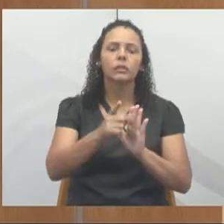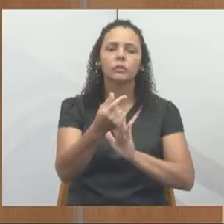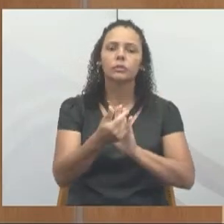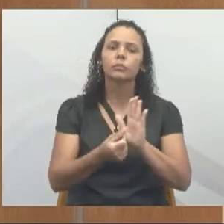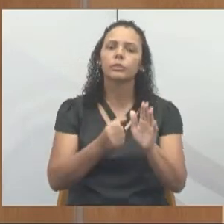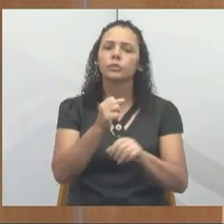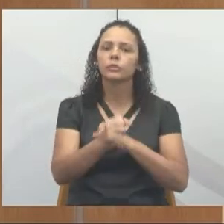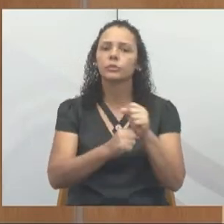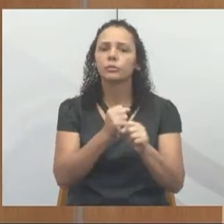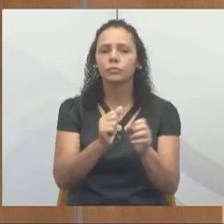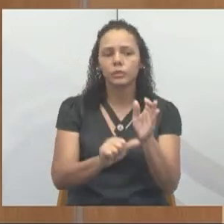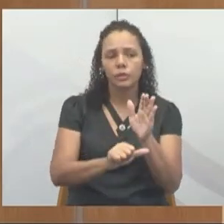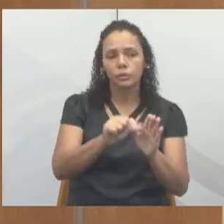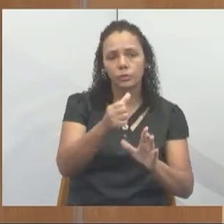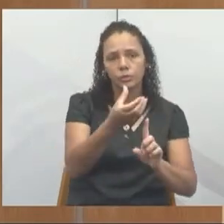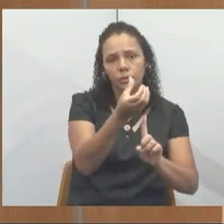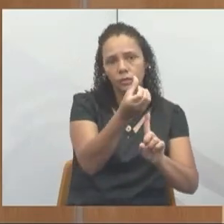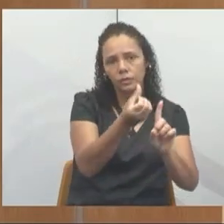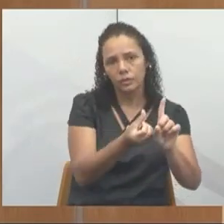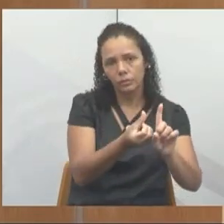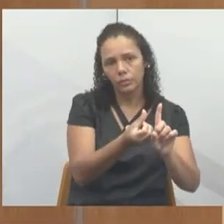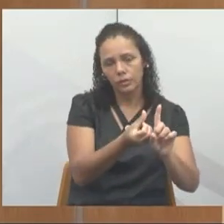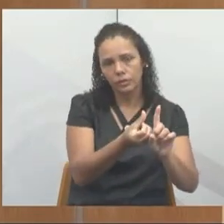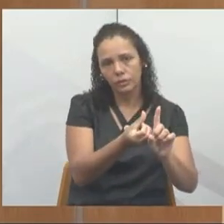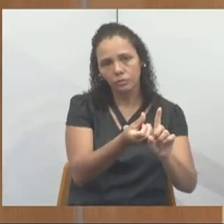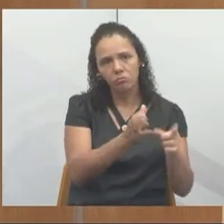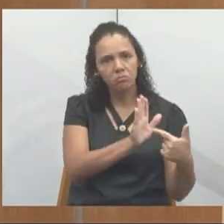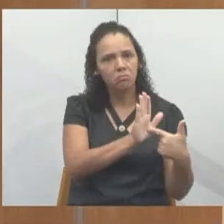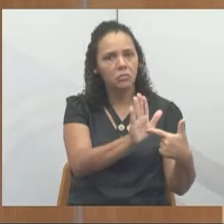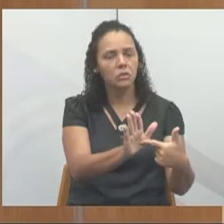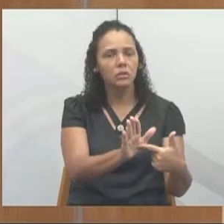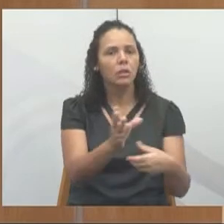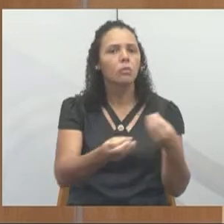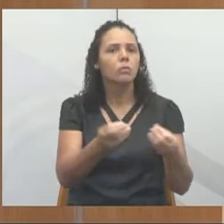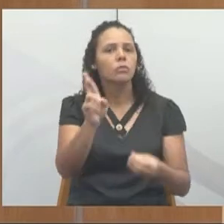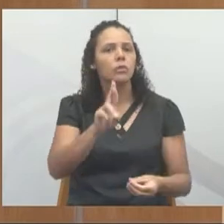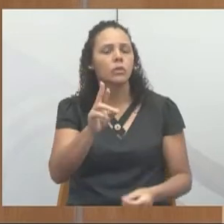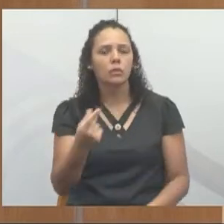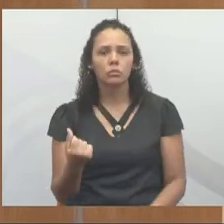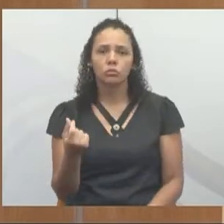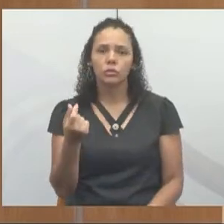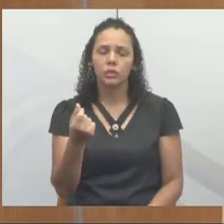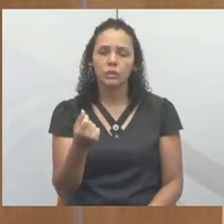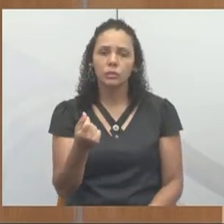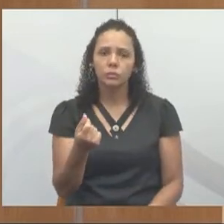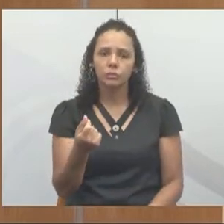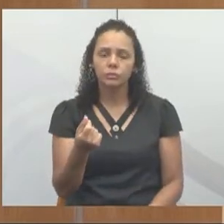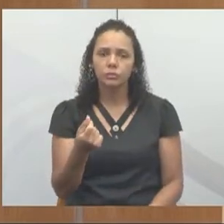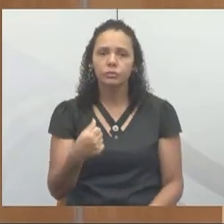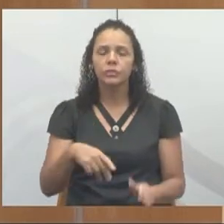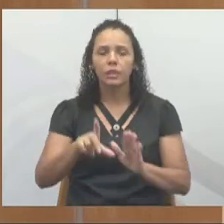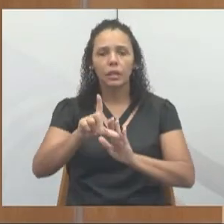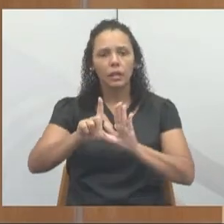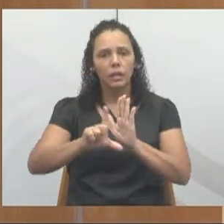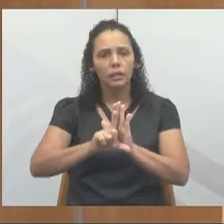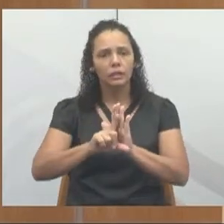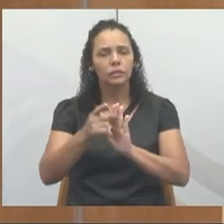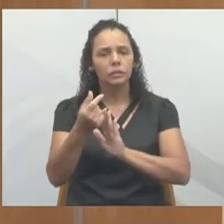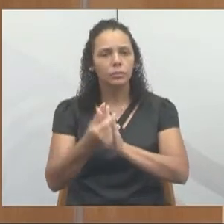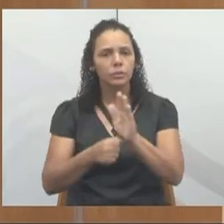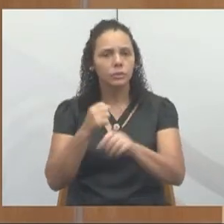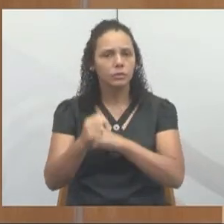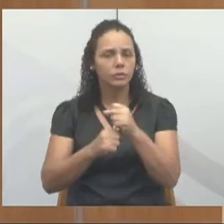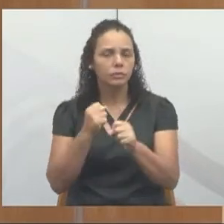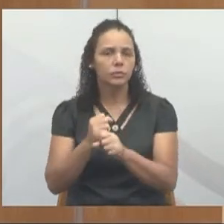LDO é feita no primeiro semestre, ela dá diretrizes do orçamento, a lua ela é mais específica, ela vai especificar